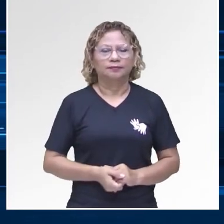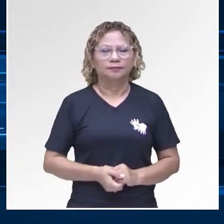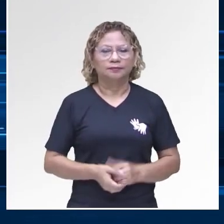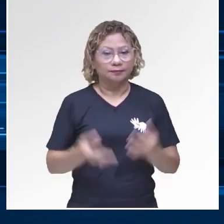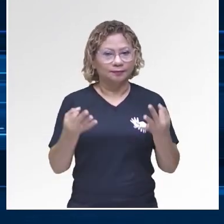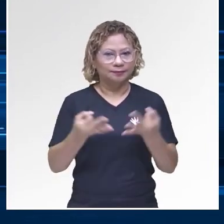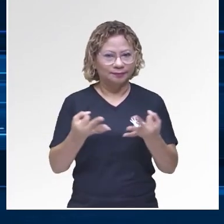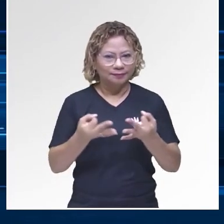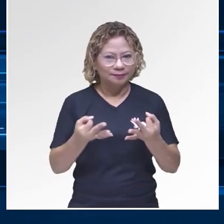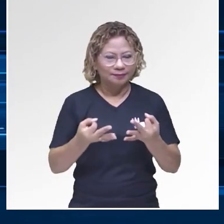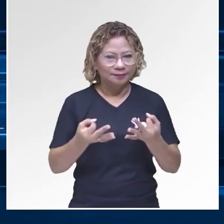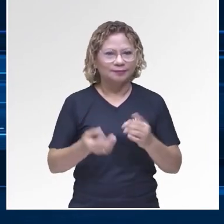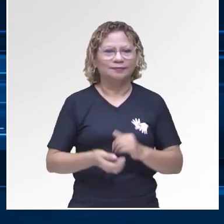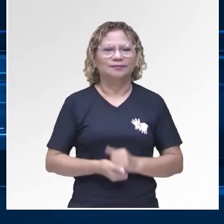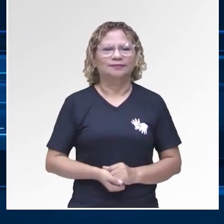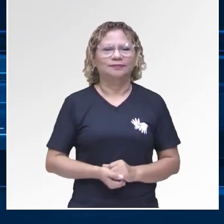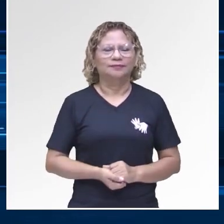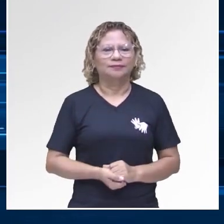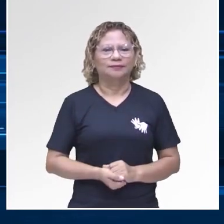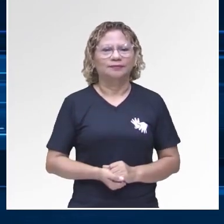Perfeito?